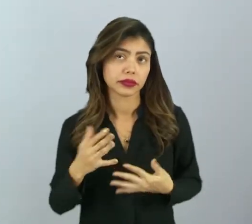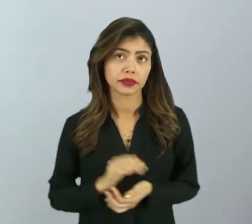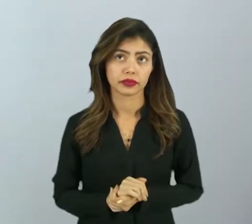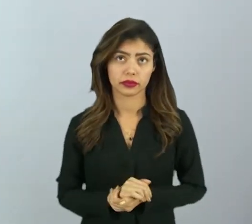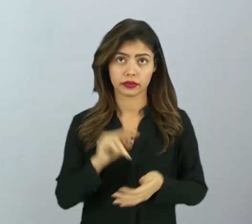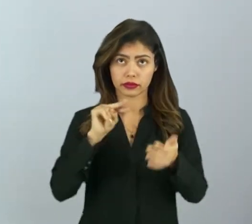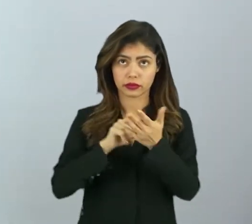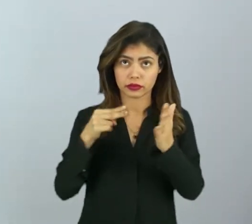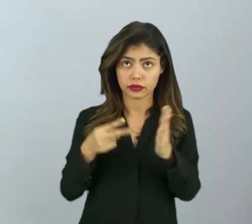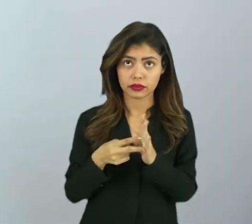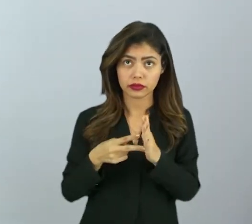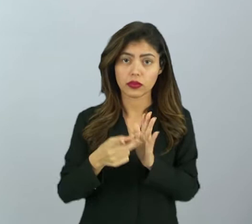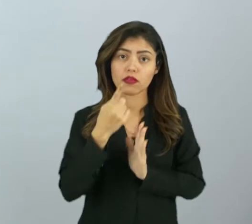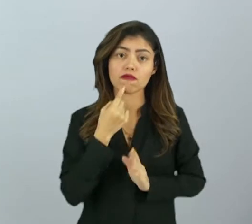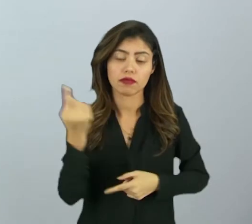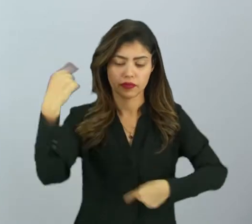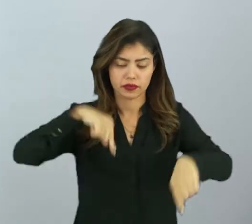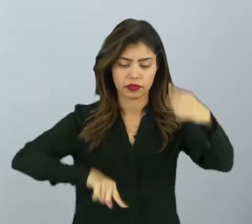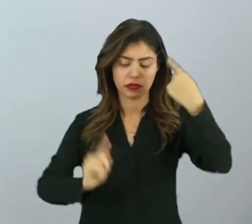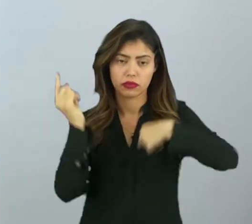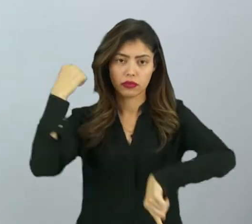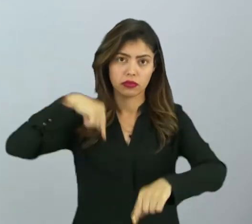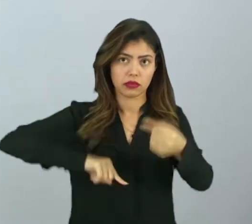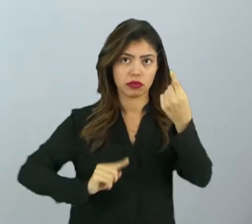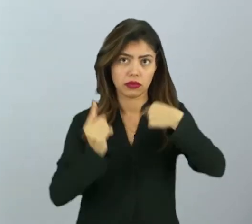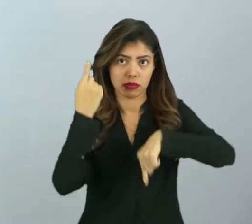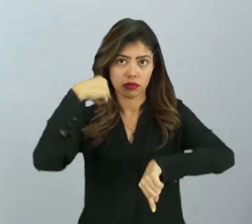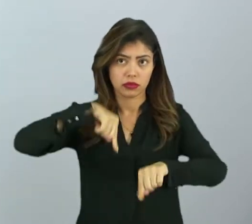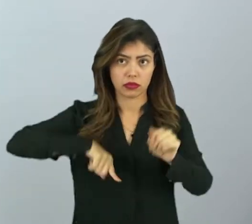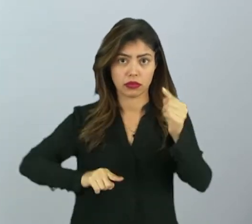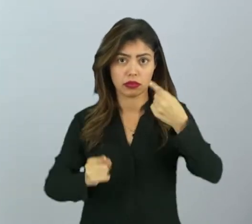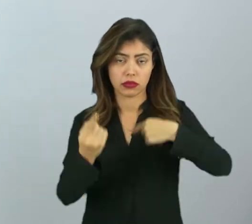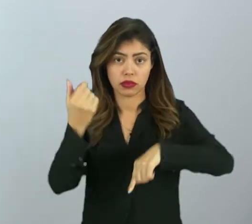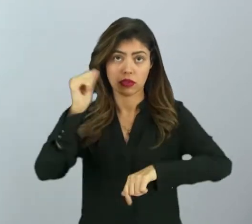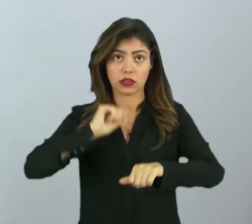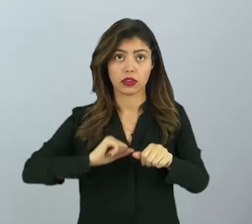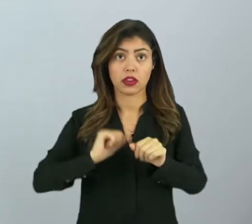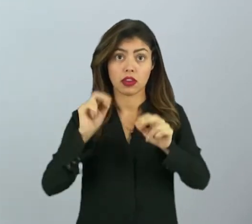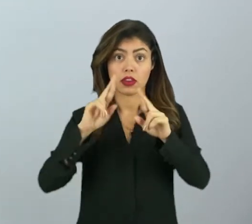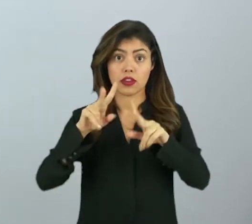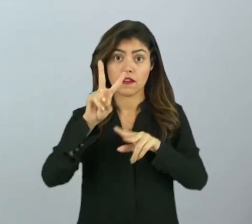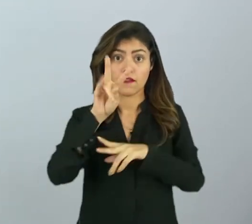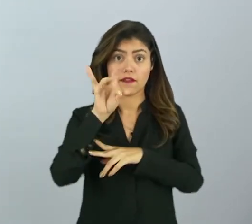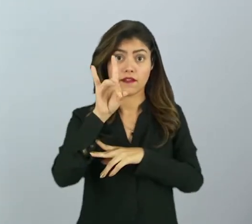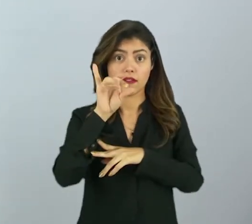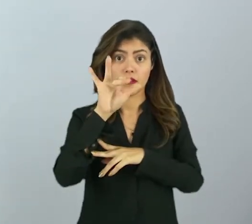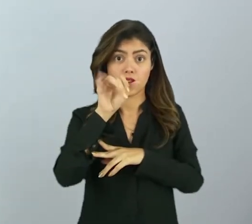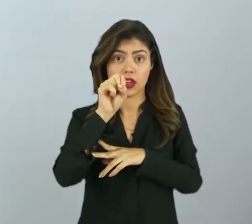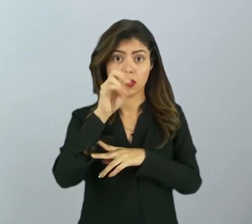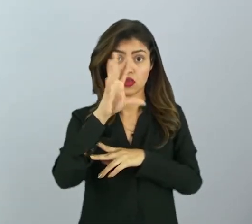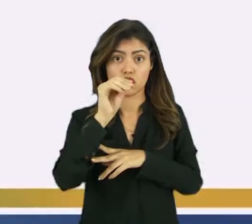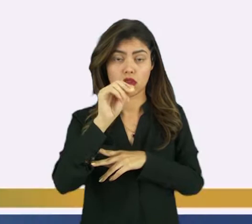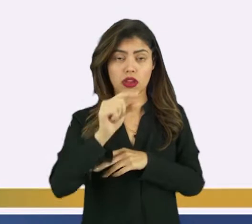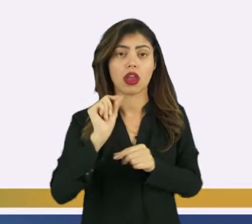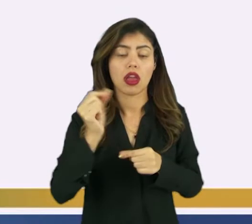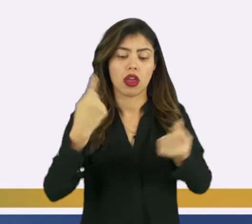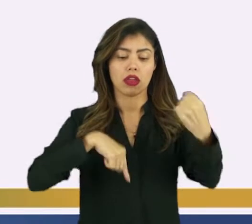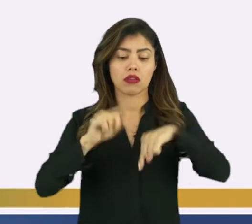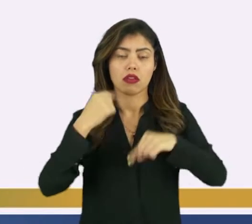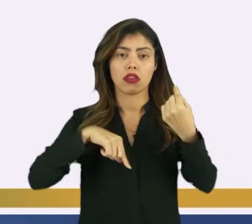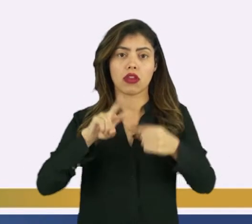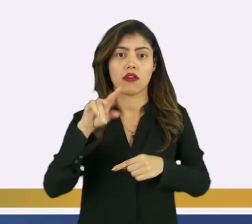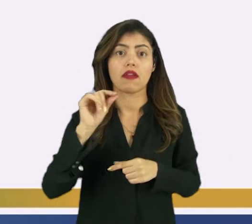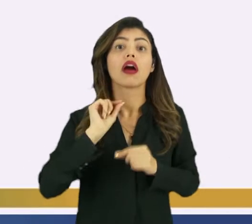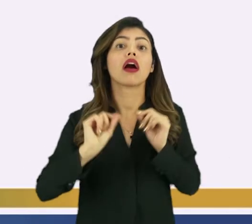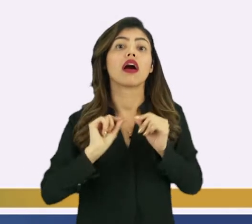dizer? Quer dizer que o sangue vai circular por dentro do corpo através do quê? Através de vasos. E que a